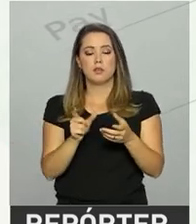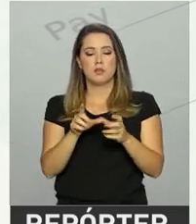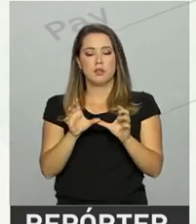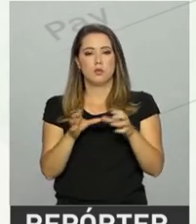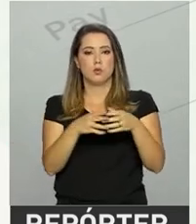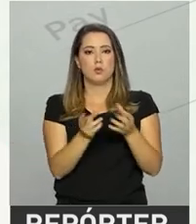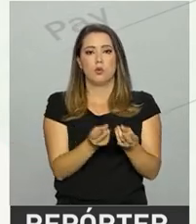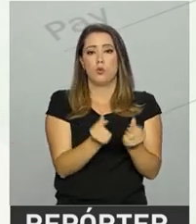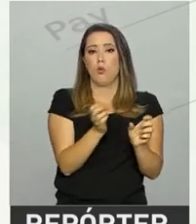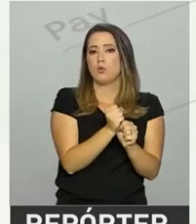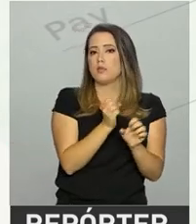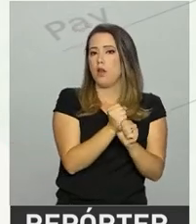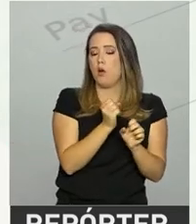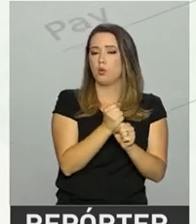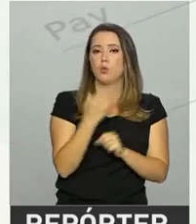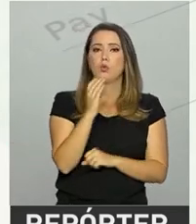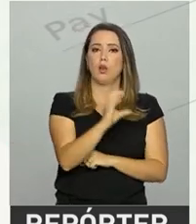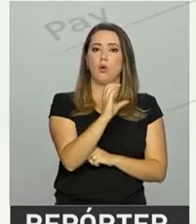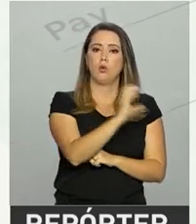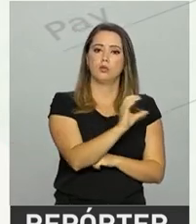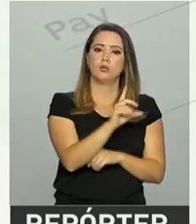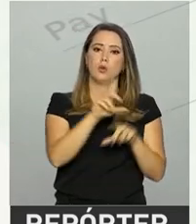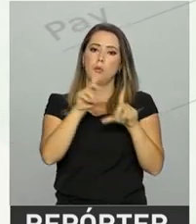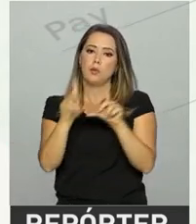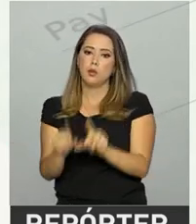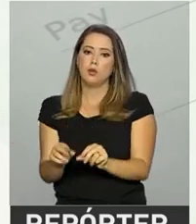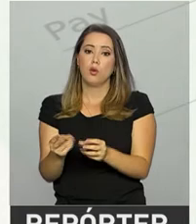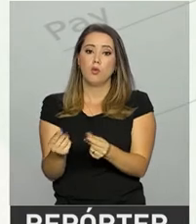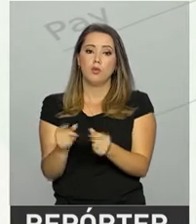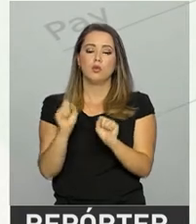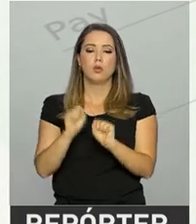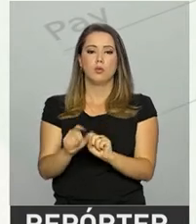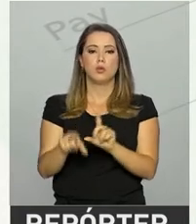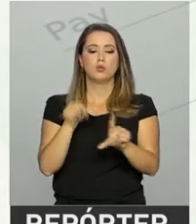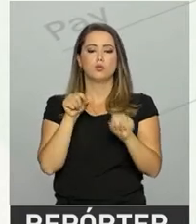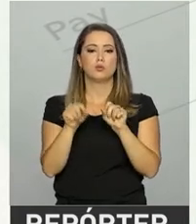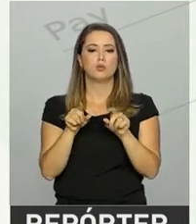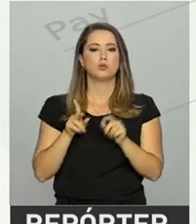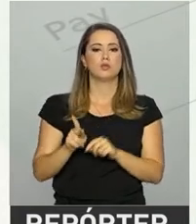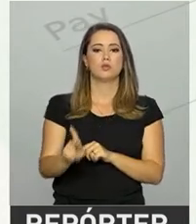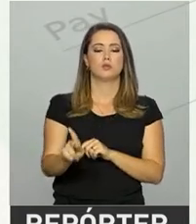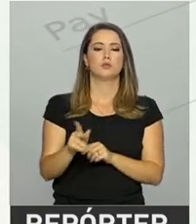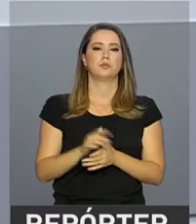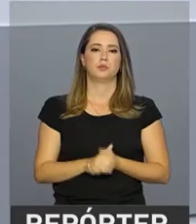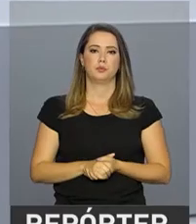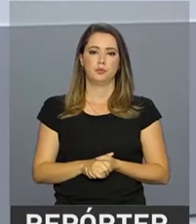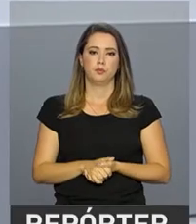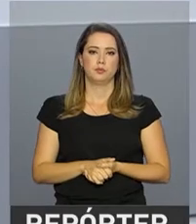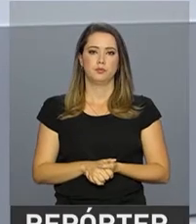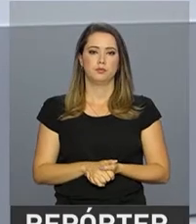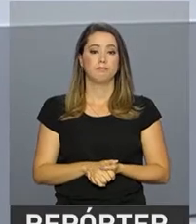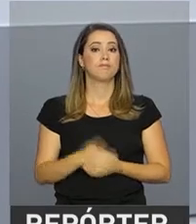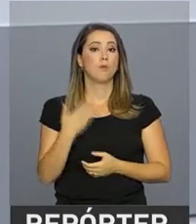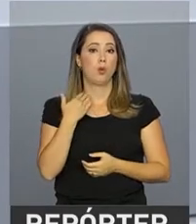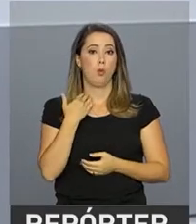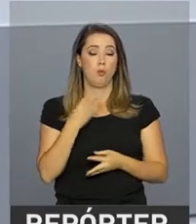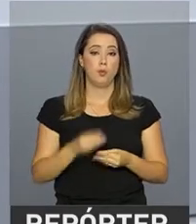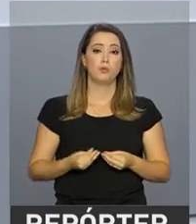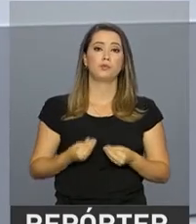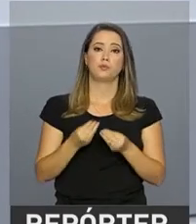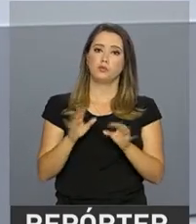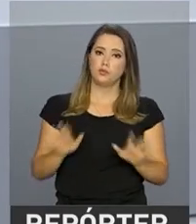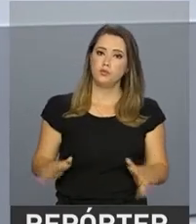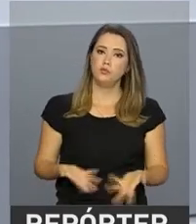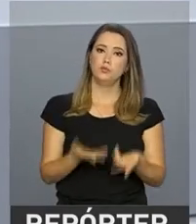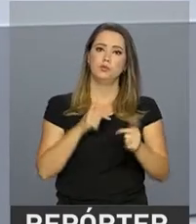conta corrente. A opção pela linha de menor custo poderá ser feita a qualquer momento. Os bancos vão